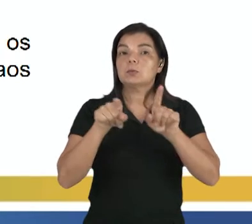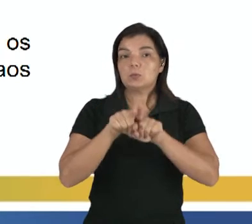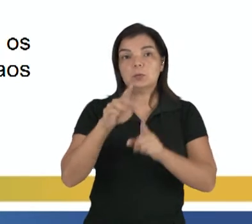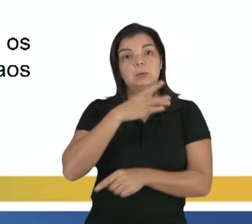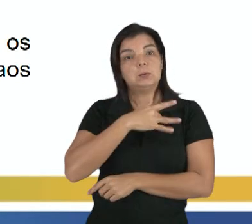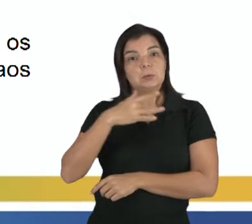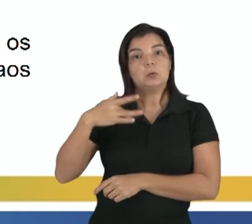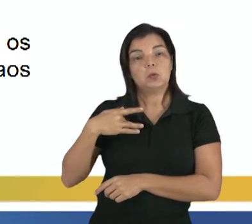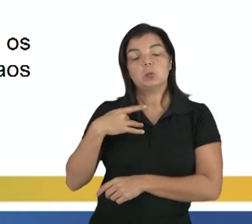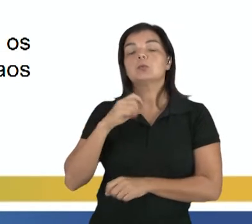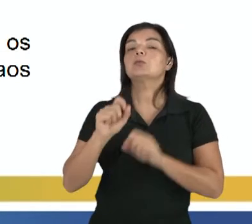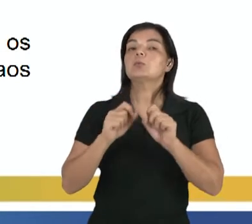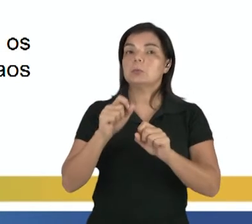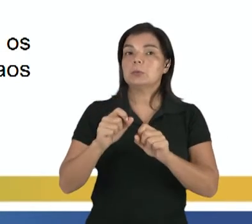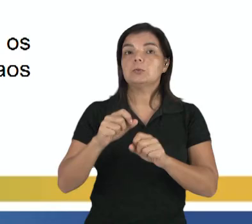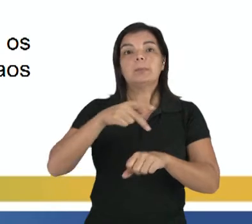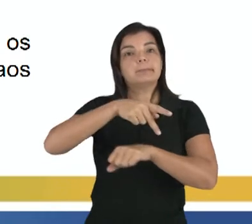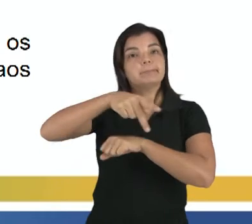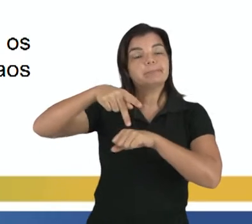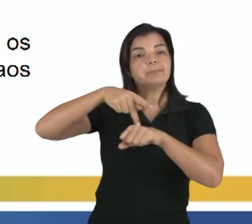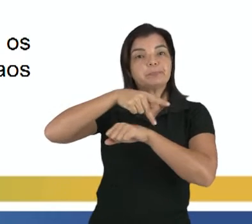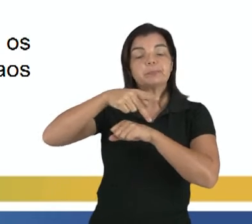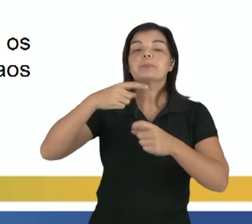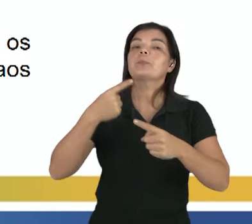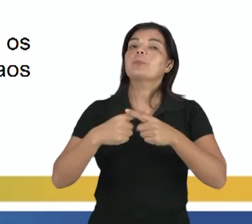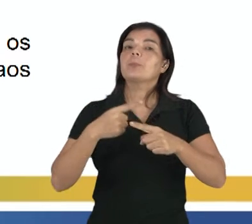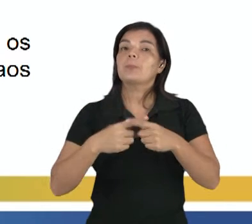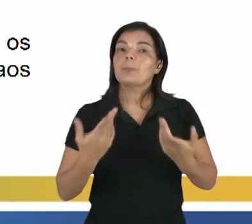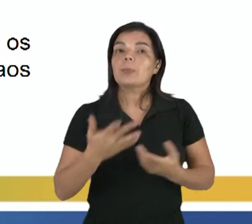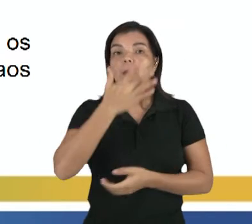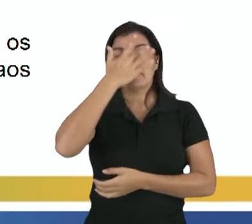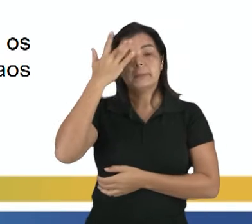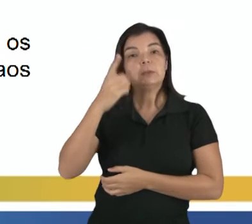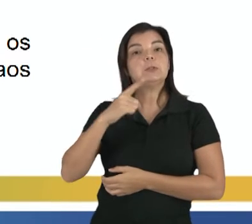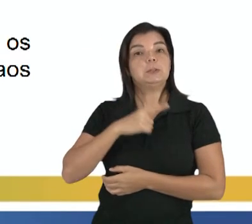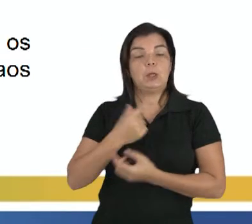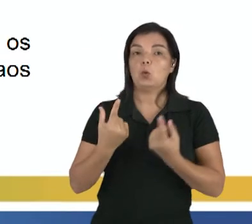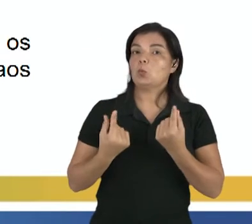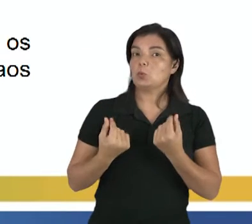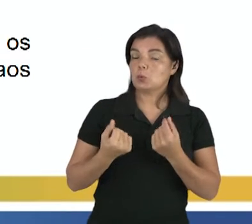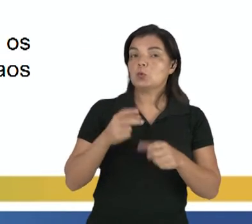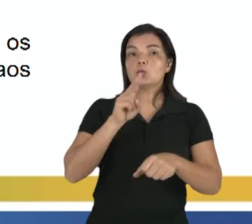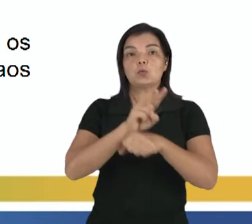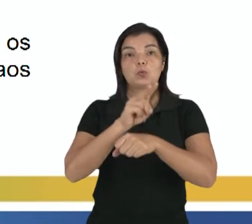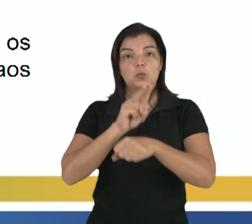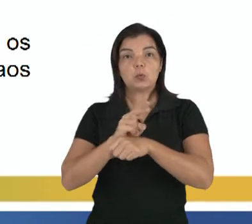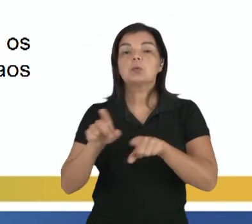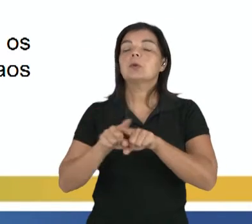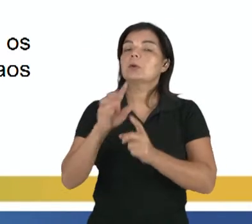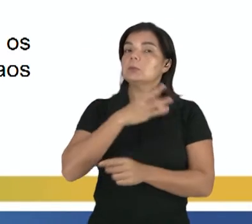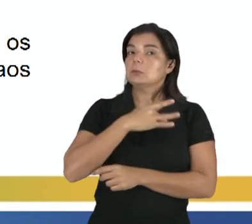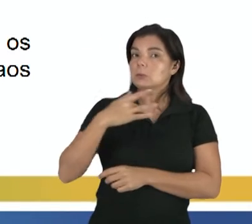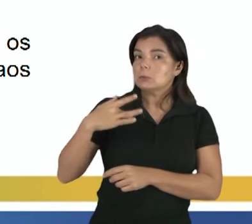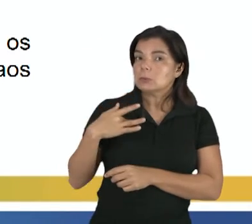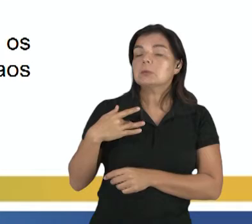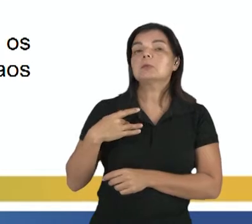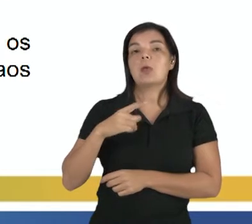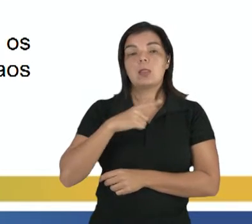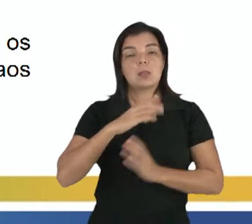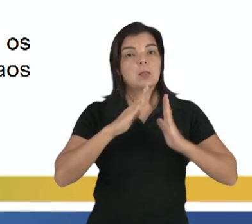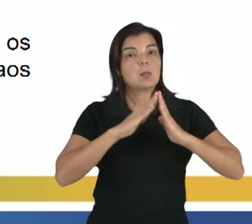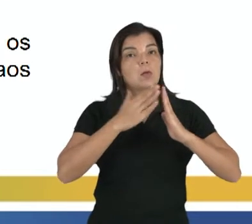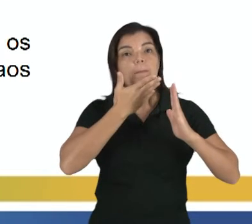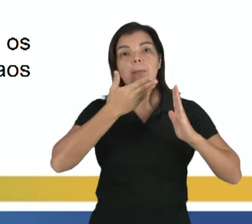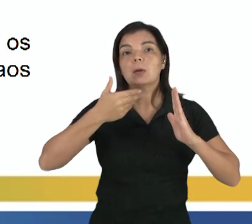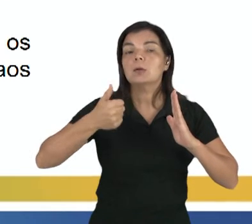de saúde oferecidas pelo país, né? Por quê? Porque as pessoas terão mais condições de cuidar de sua saúde, ter